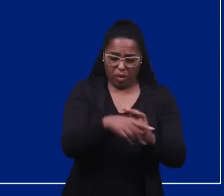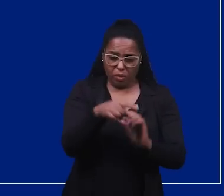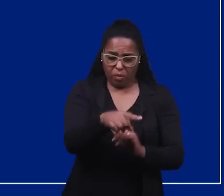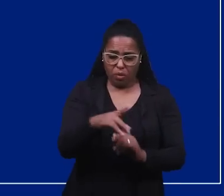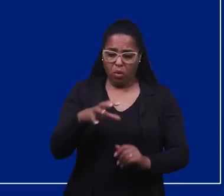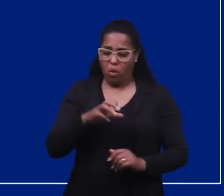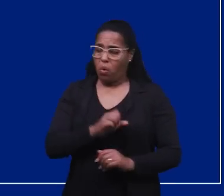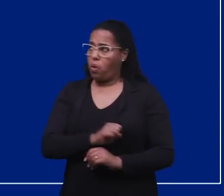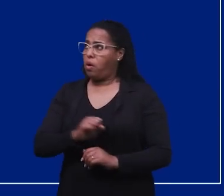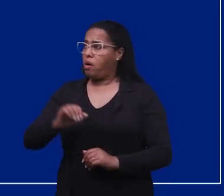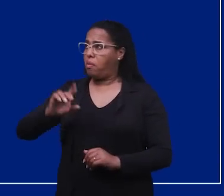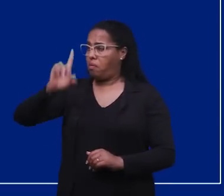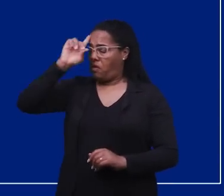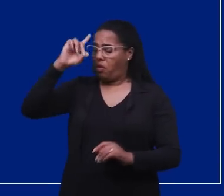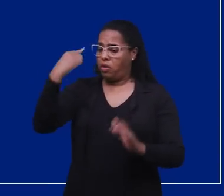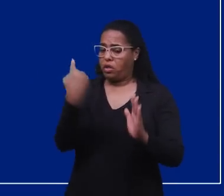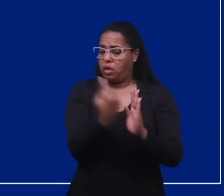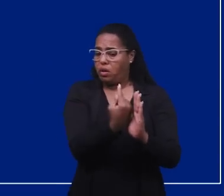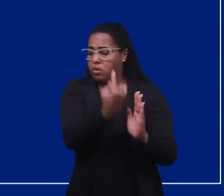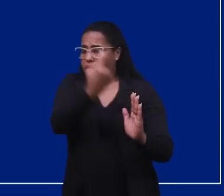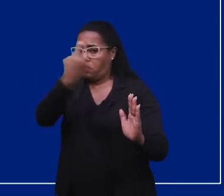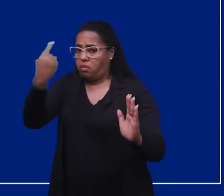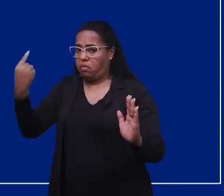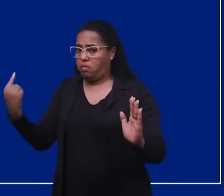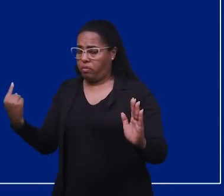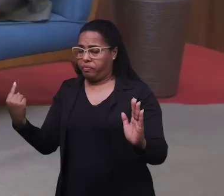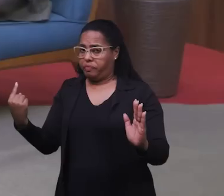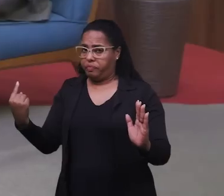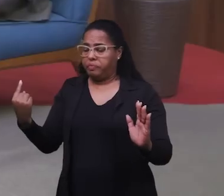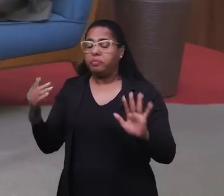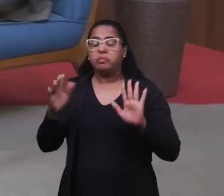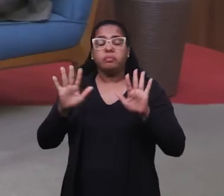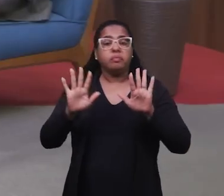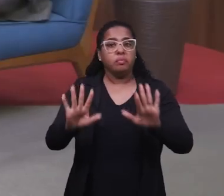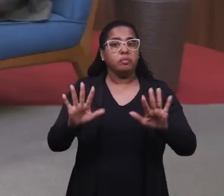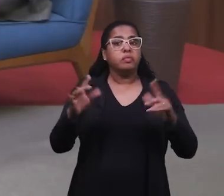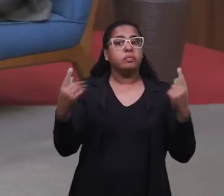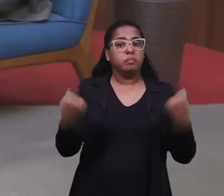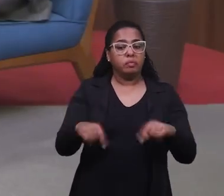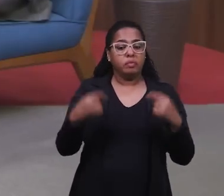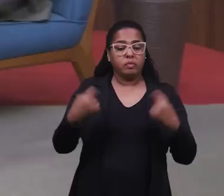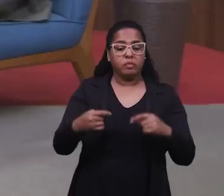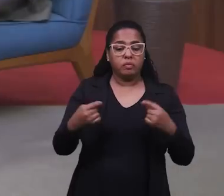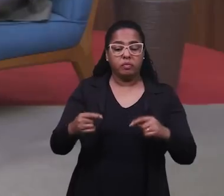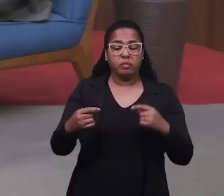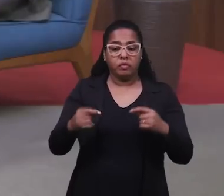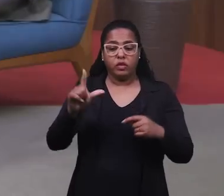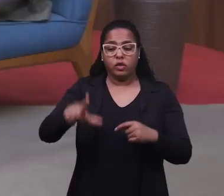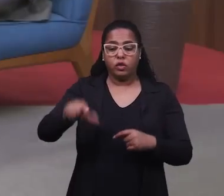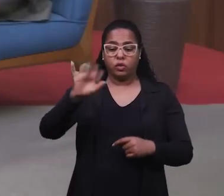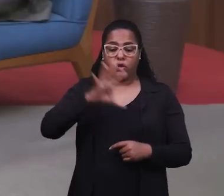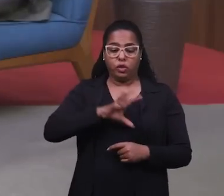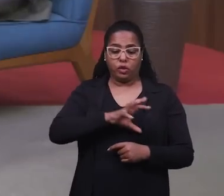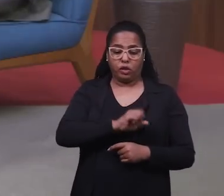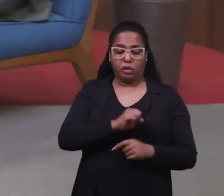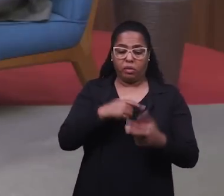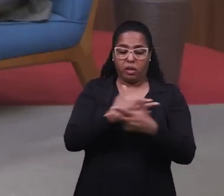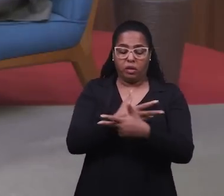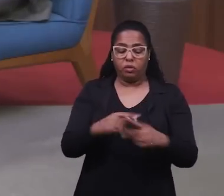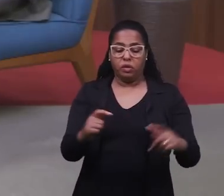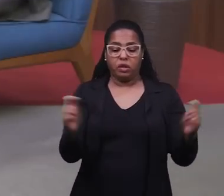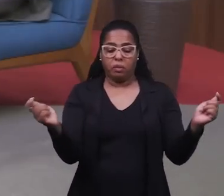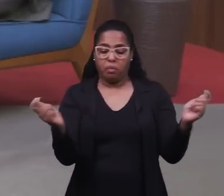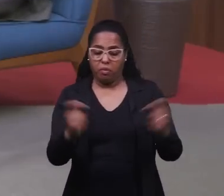Pai não está nele. Então é uma escolha entre amar aquilo que são as alternativas,